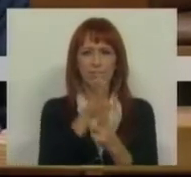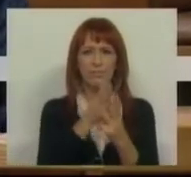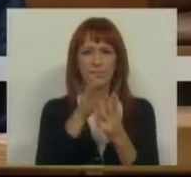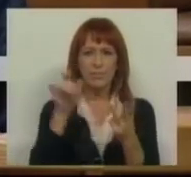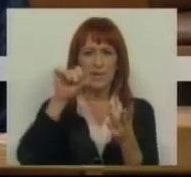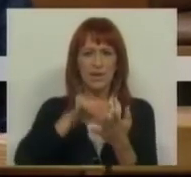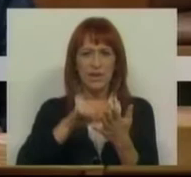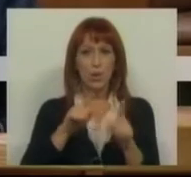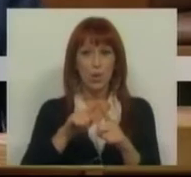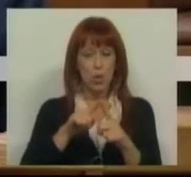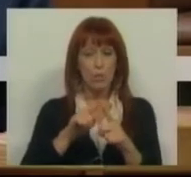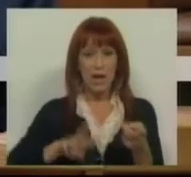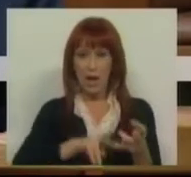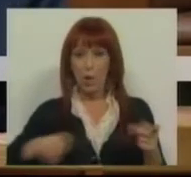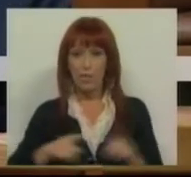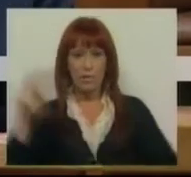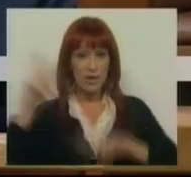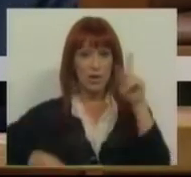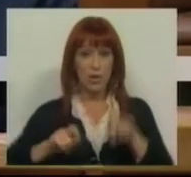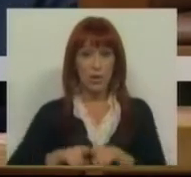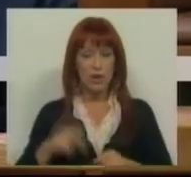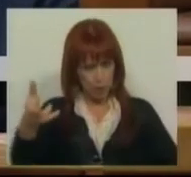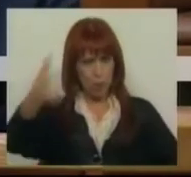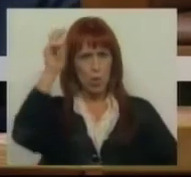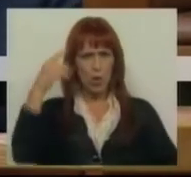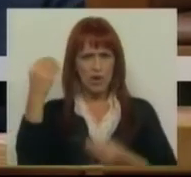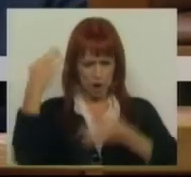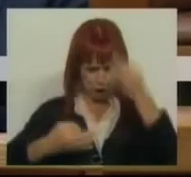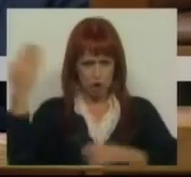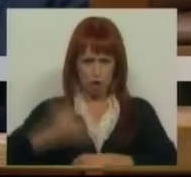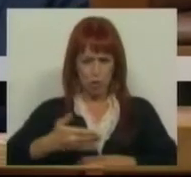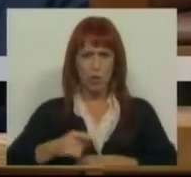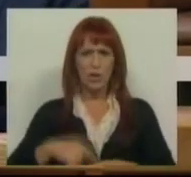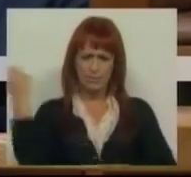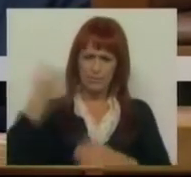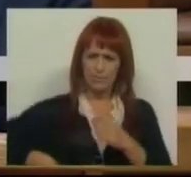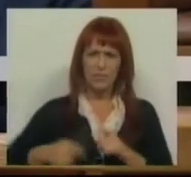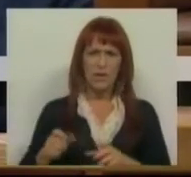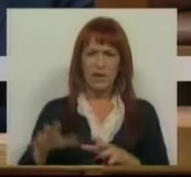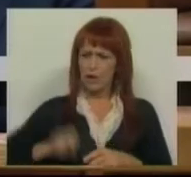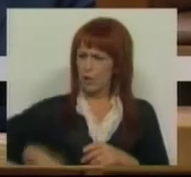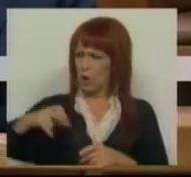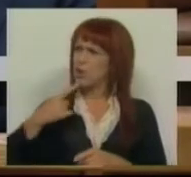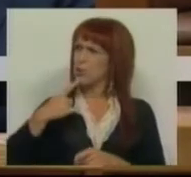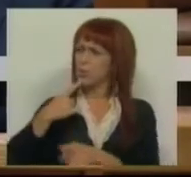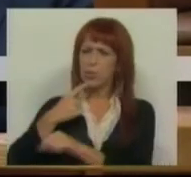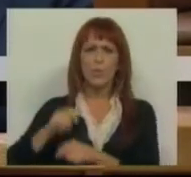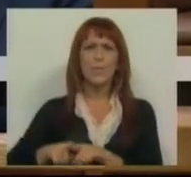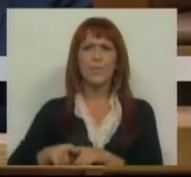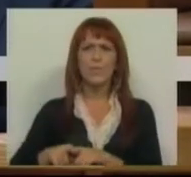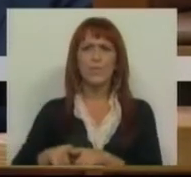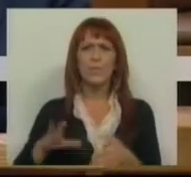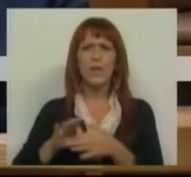centrais. Uma reforma fiscal corajosa e justa, taxando as grandes fortunas e